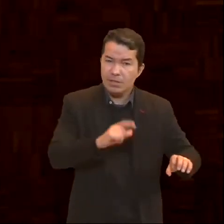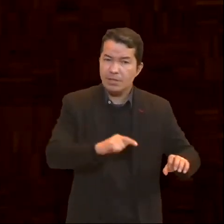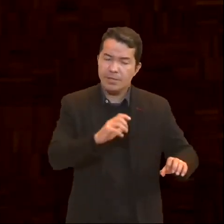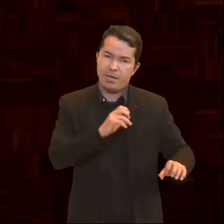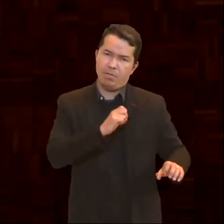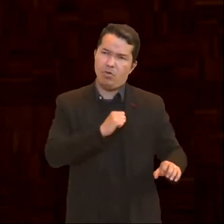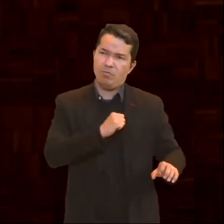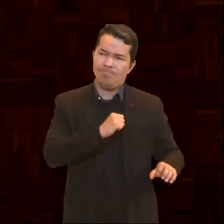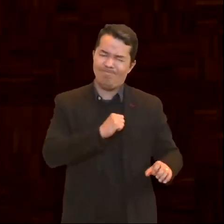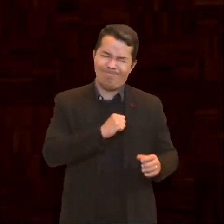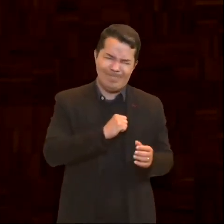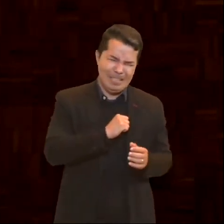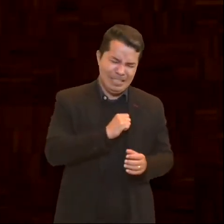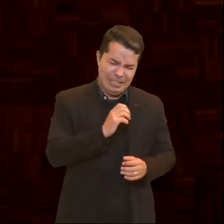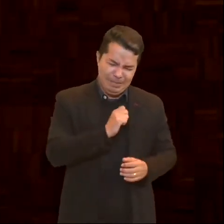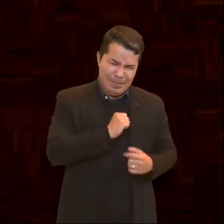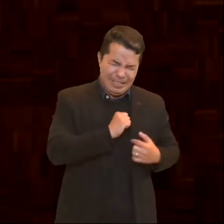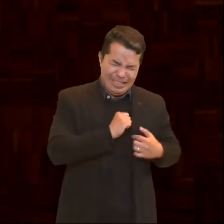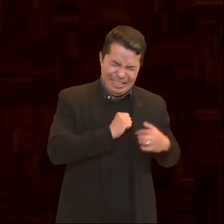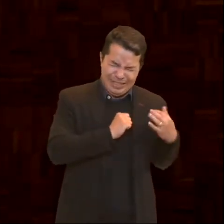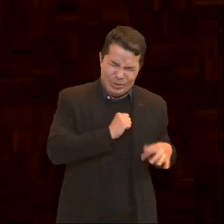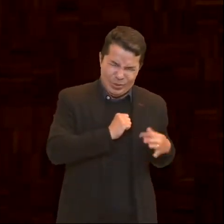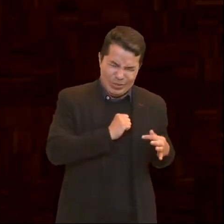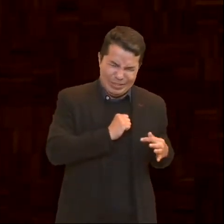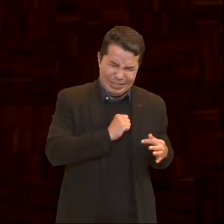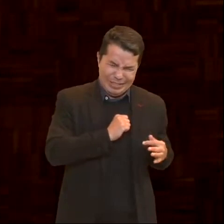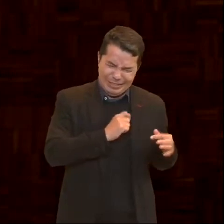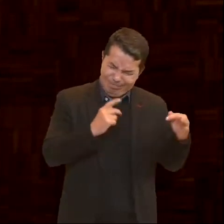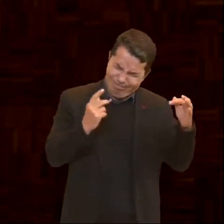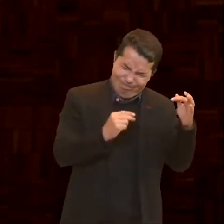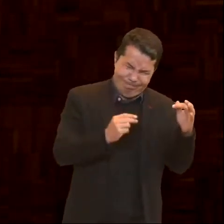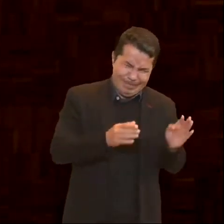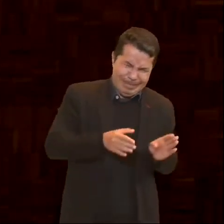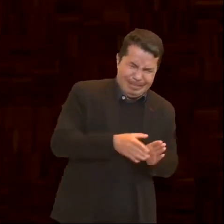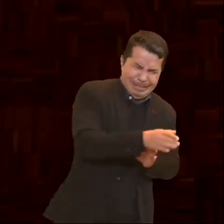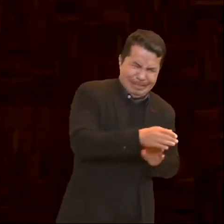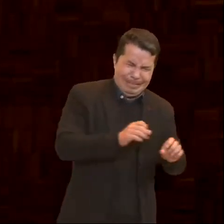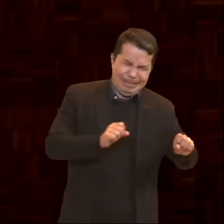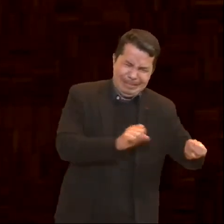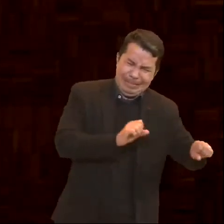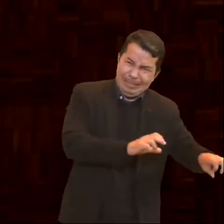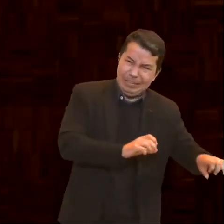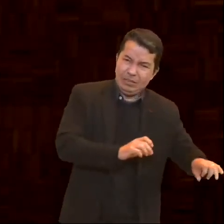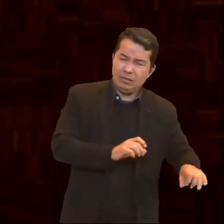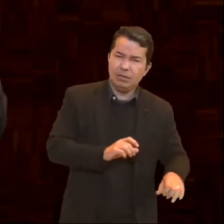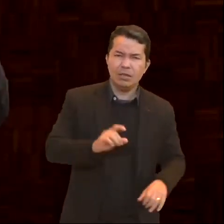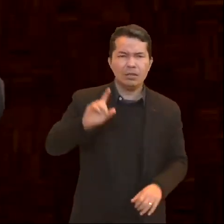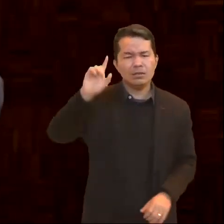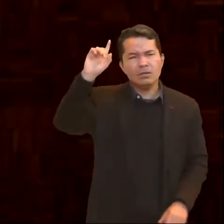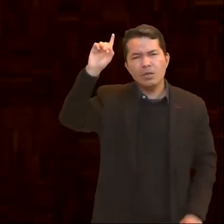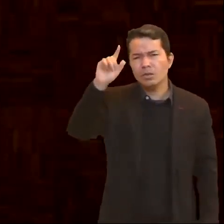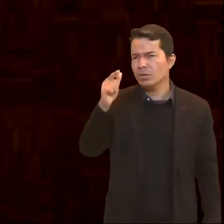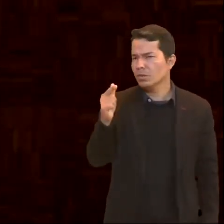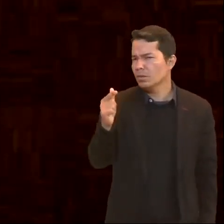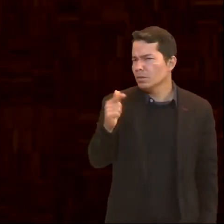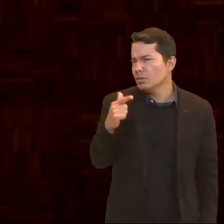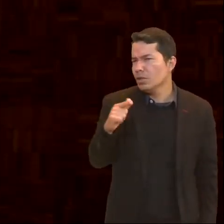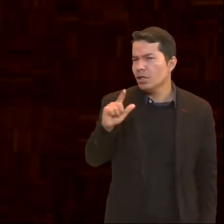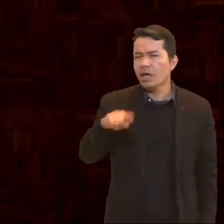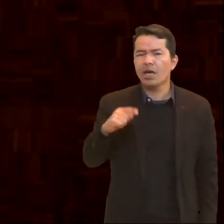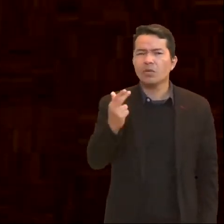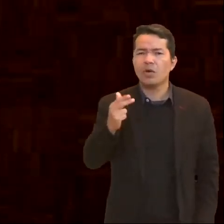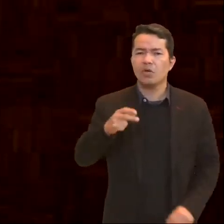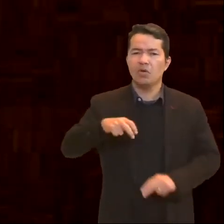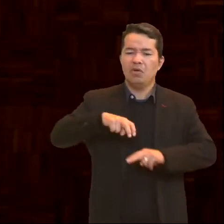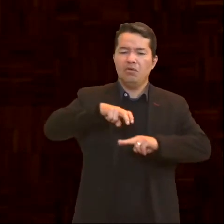aquele ser que está sentado lá no seu trono com um chicote na mão para bater em todo mundo, mas Ele é Pai amoroso